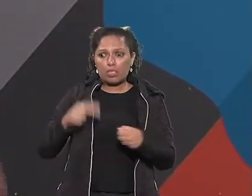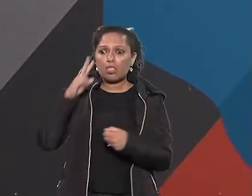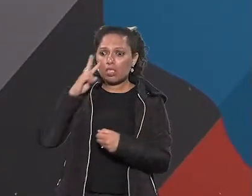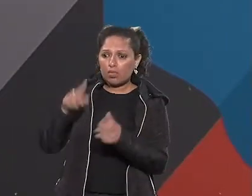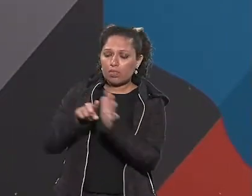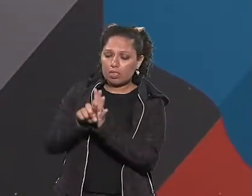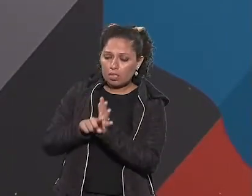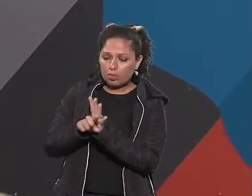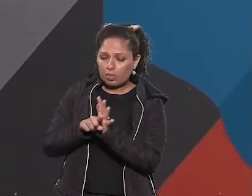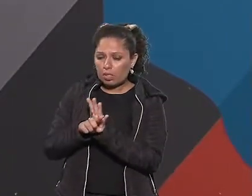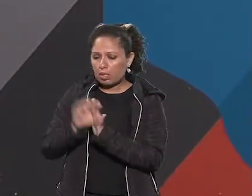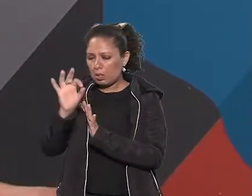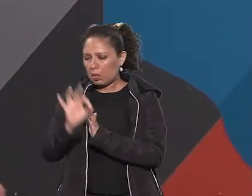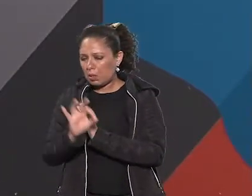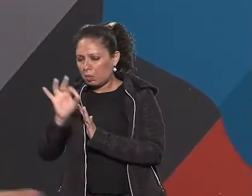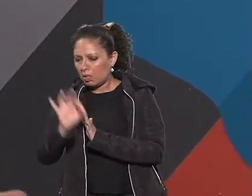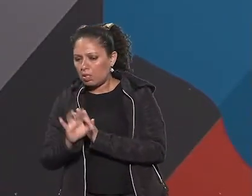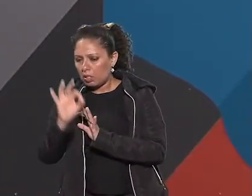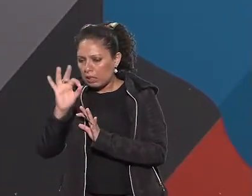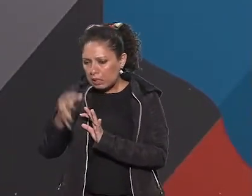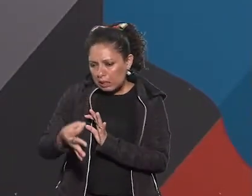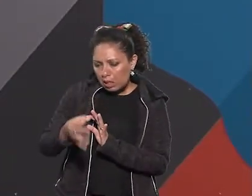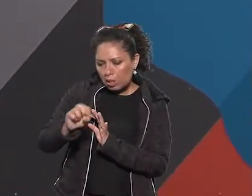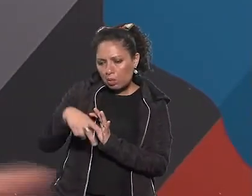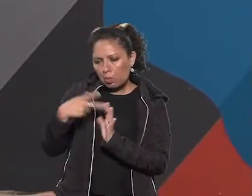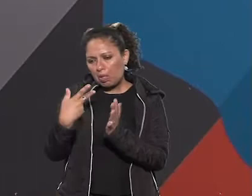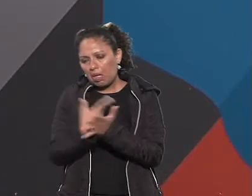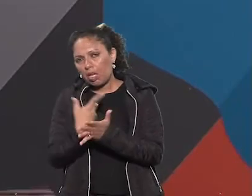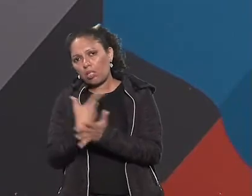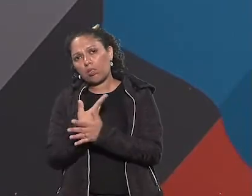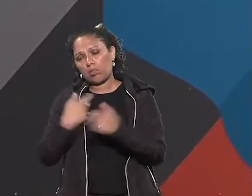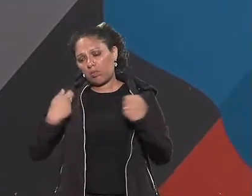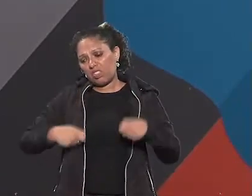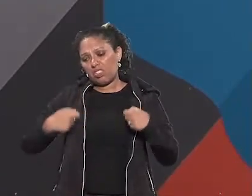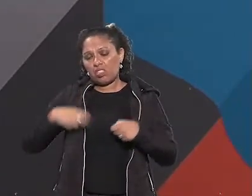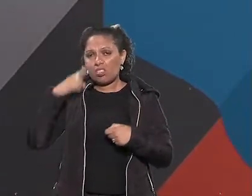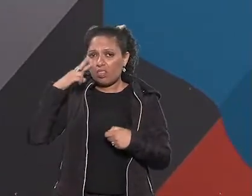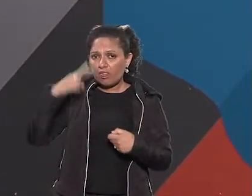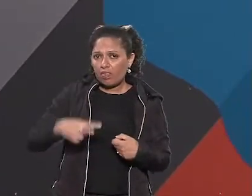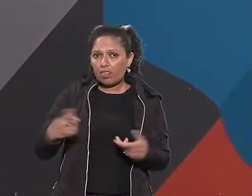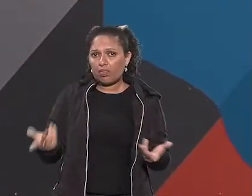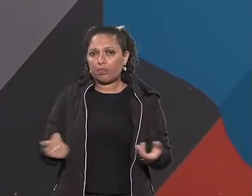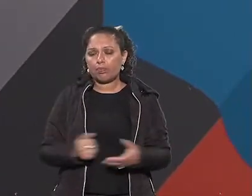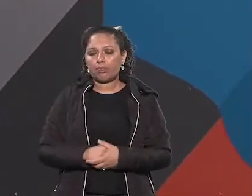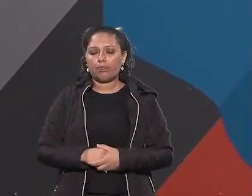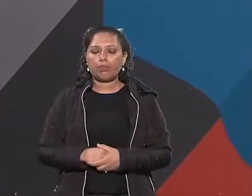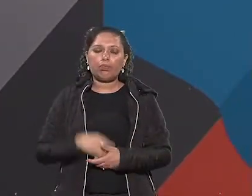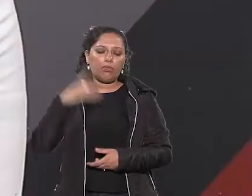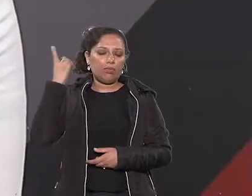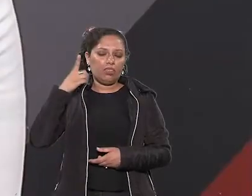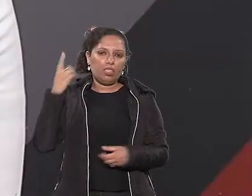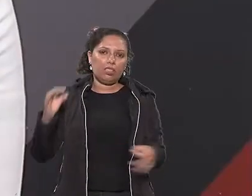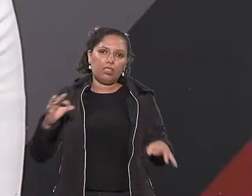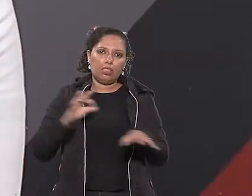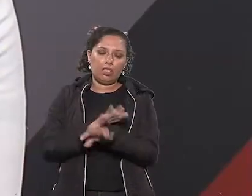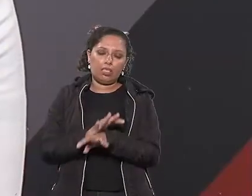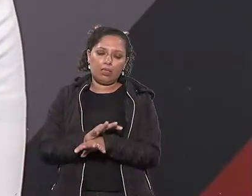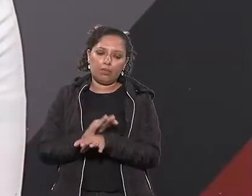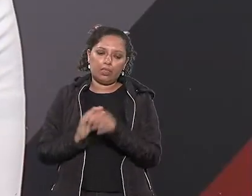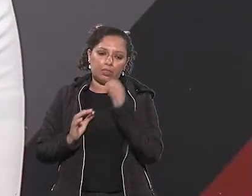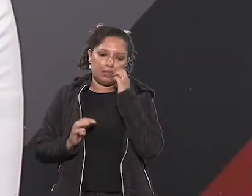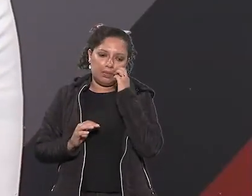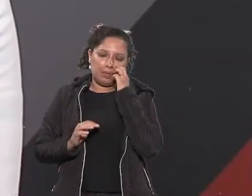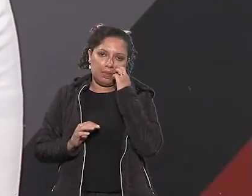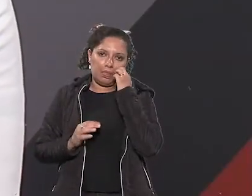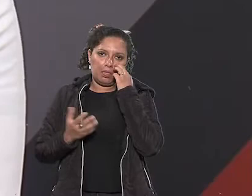mas para acessar, para ver se está sendo calculado certo, evidentemente que tem, e está sendo calculado errado. Deputado, a gente está chegando ao fim do